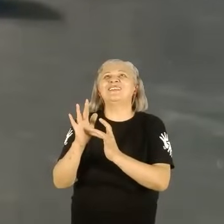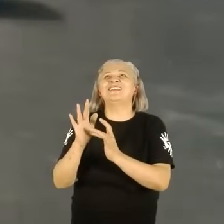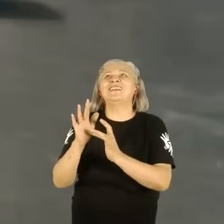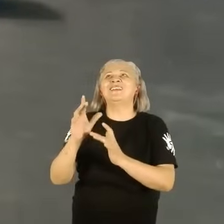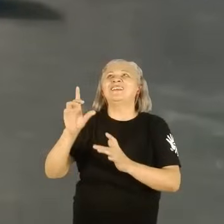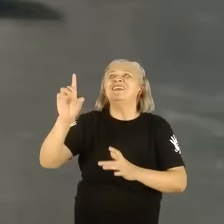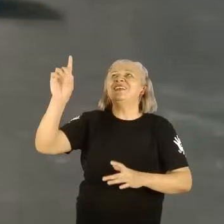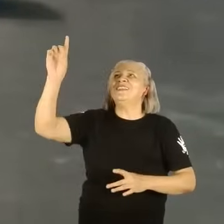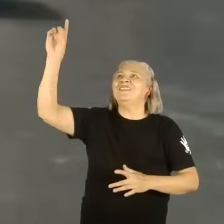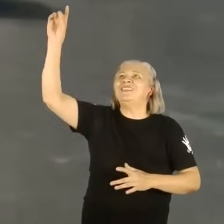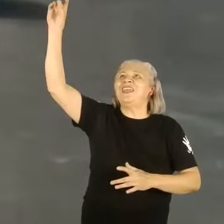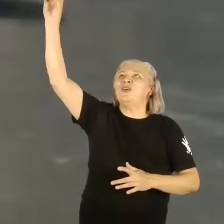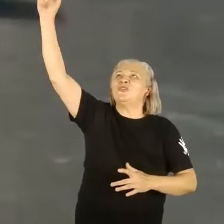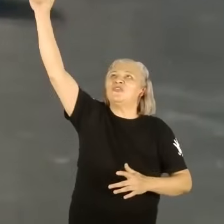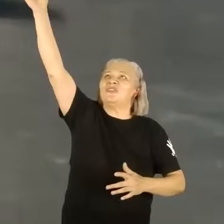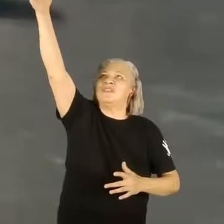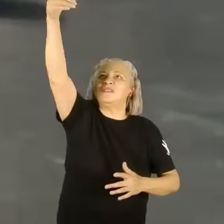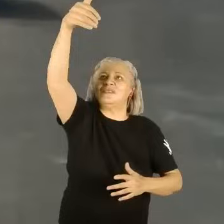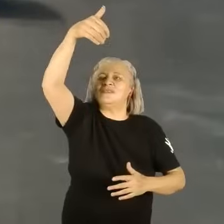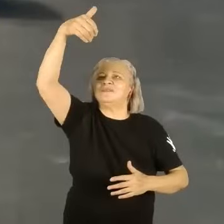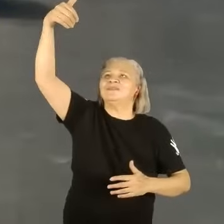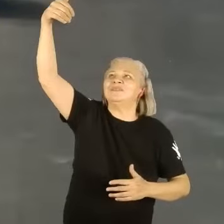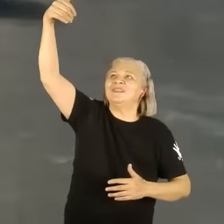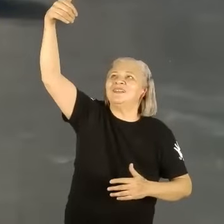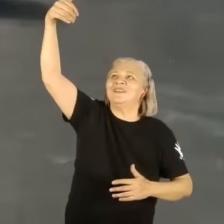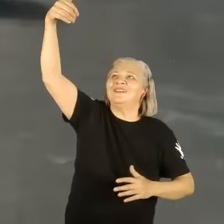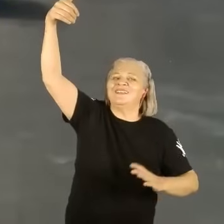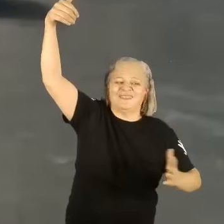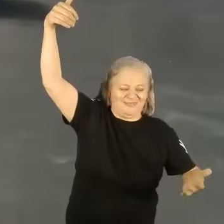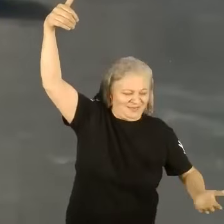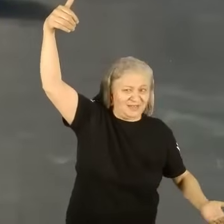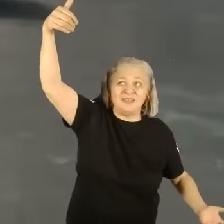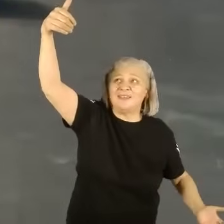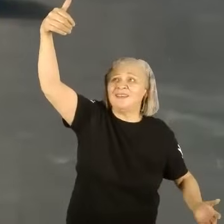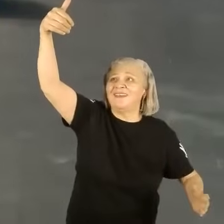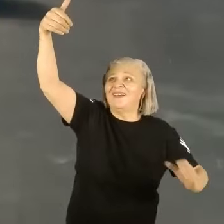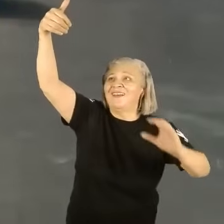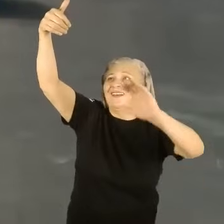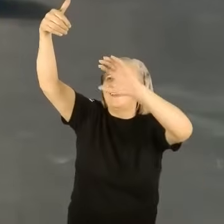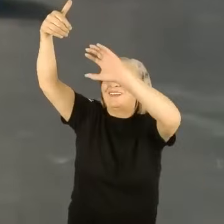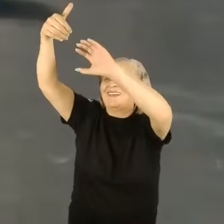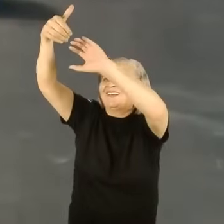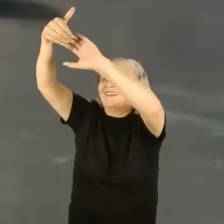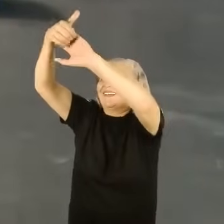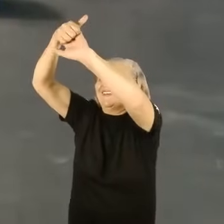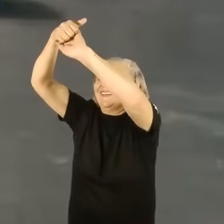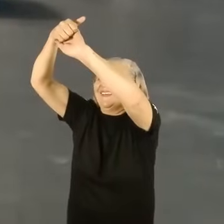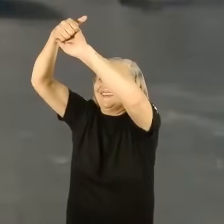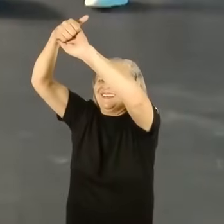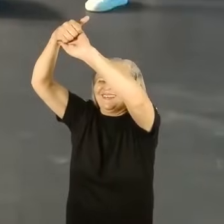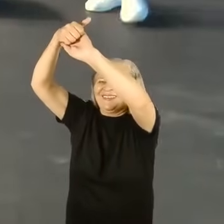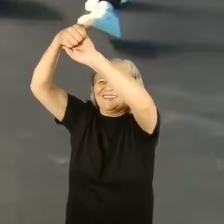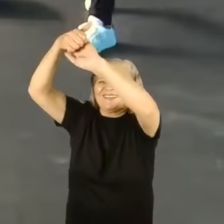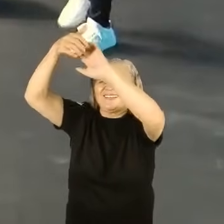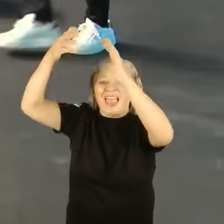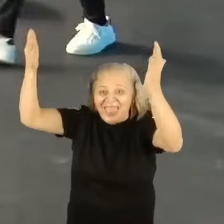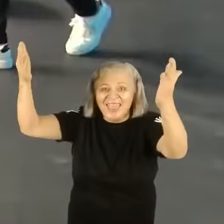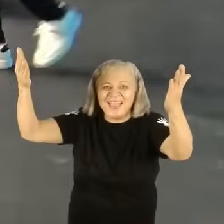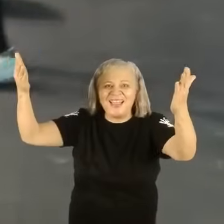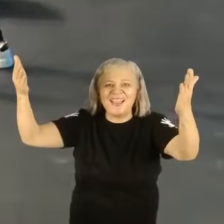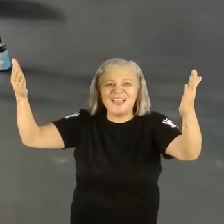a sua mão para mim. Deixa eu te dizer algo, não é porque você tem,